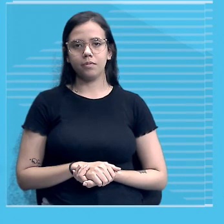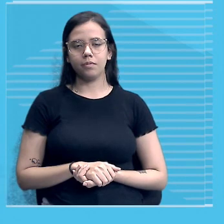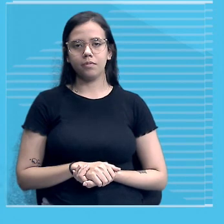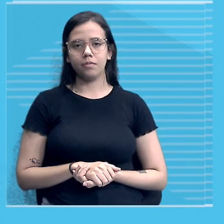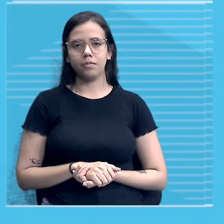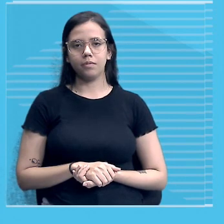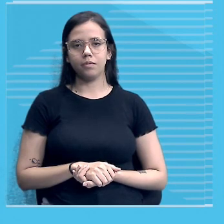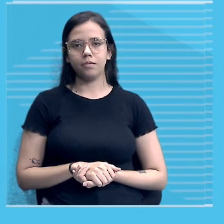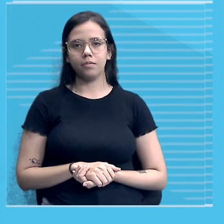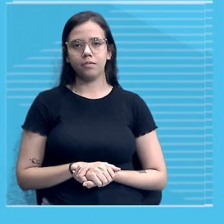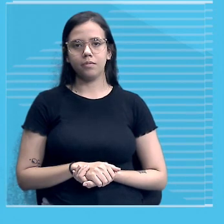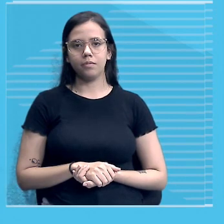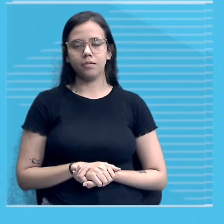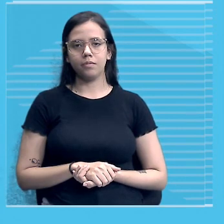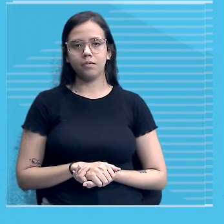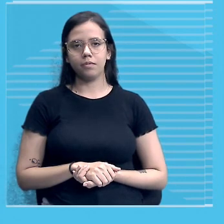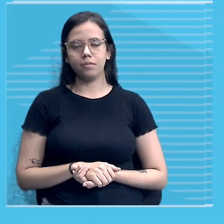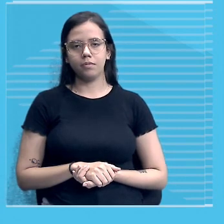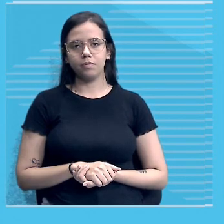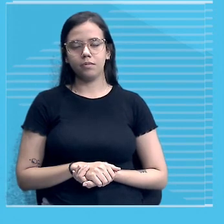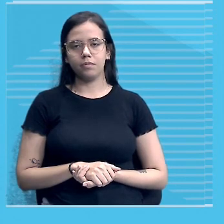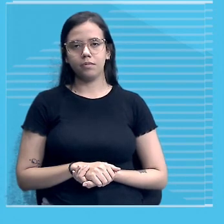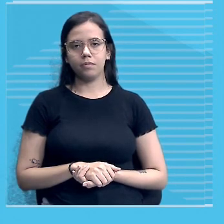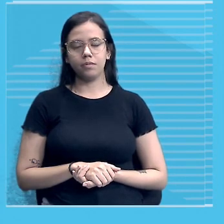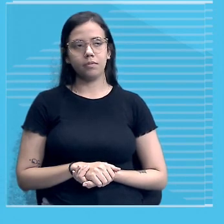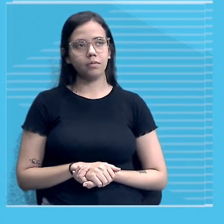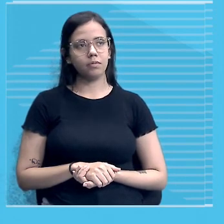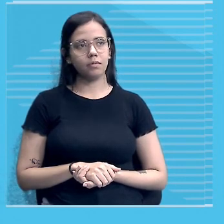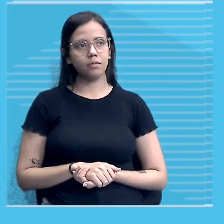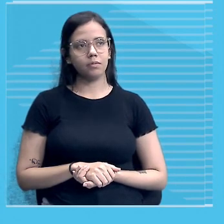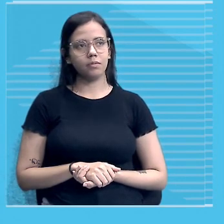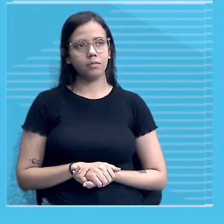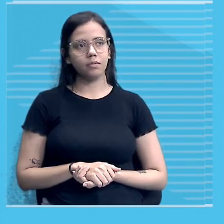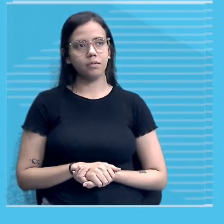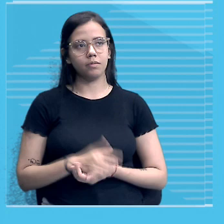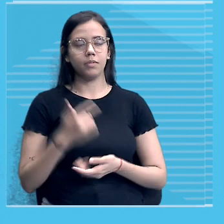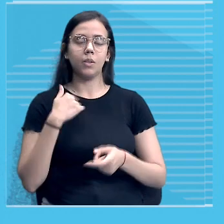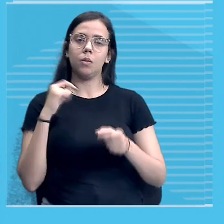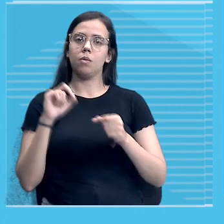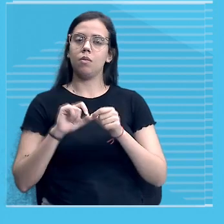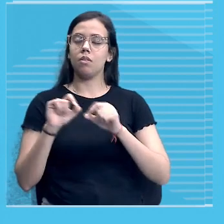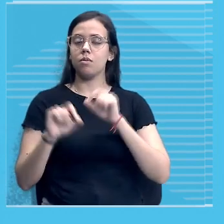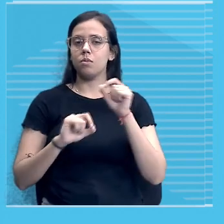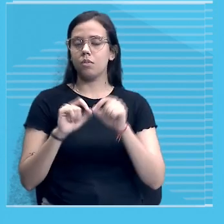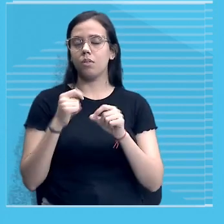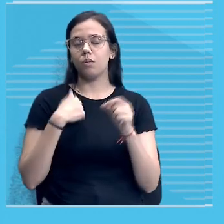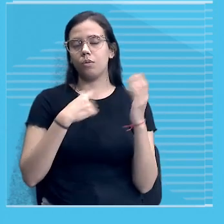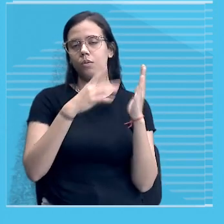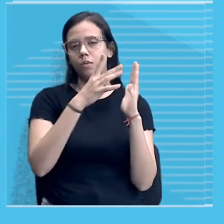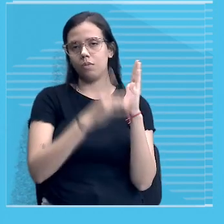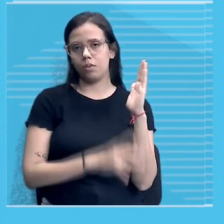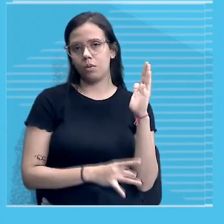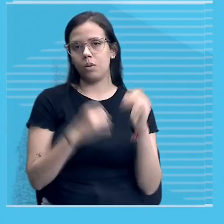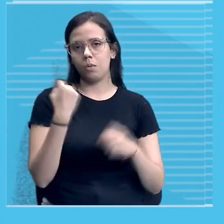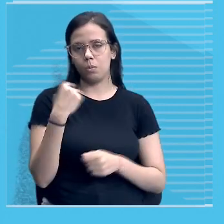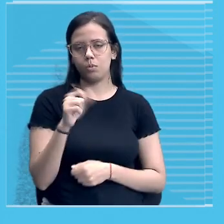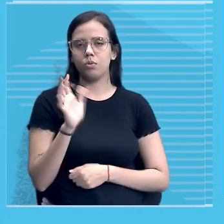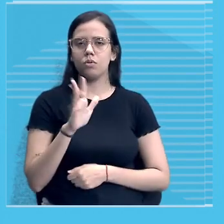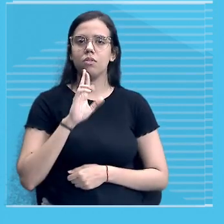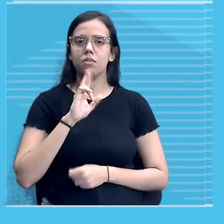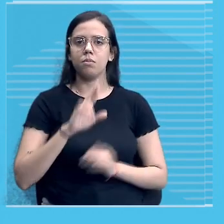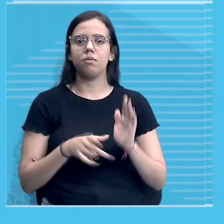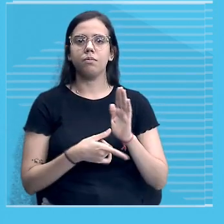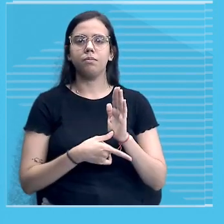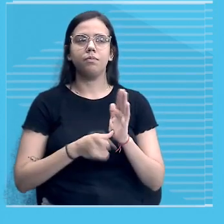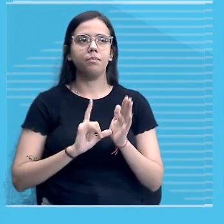é é é o que que eu vou fazer eu vou fatorar o oito já até fizemos aqui já na questão anterior